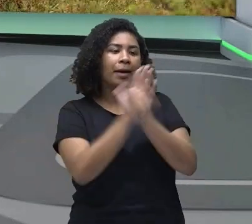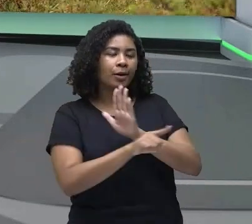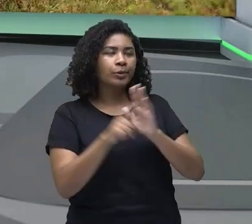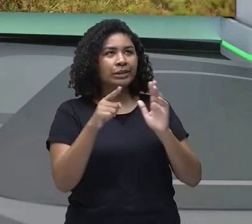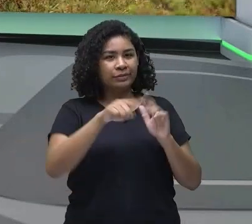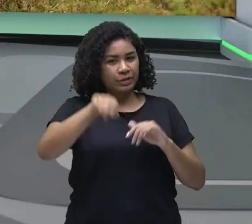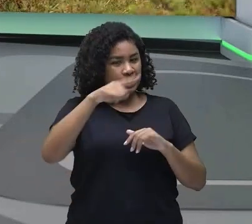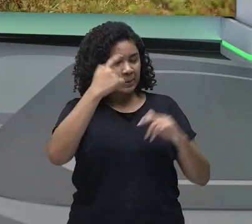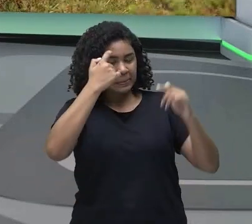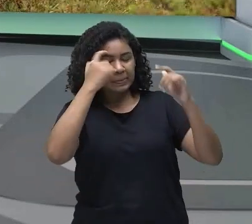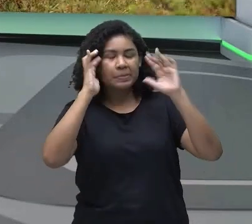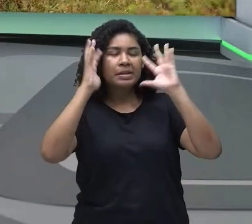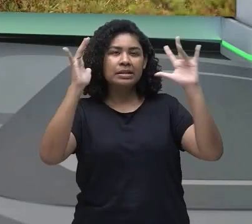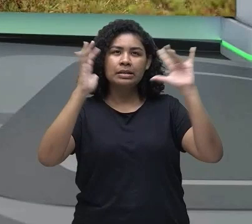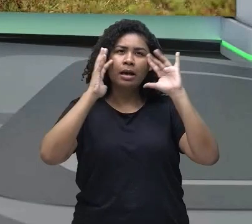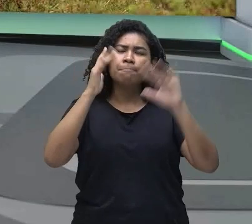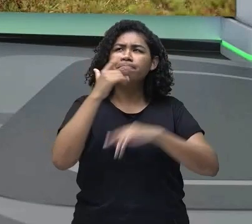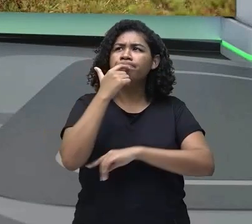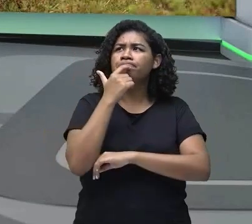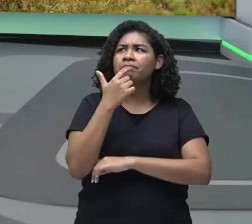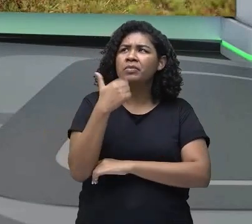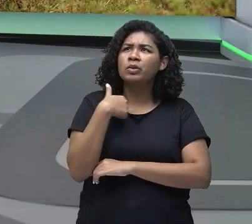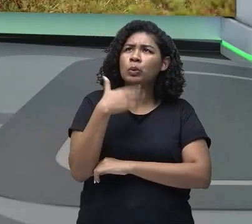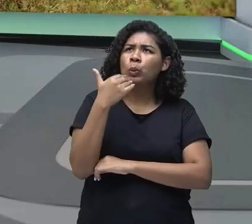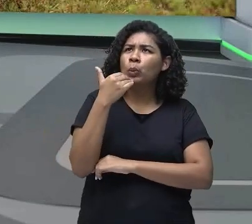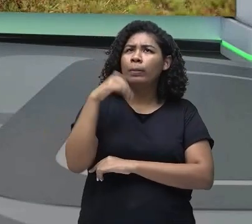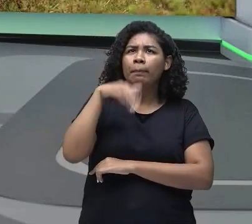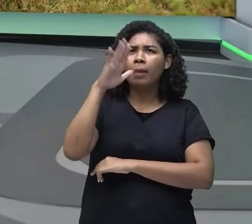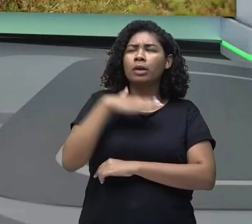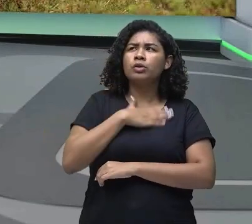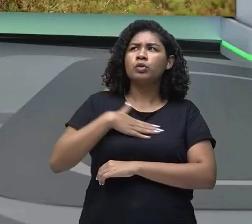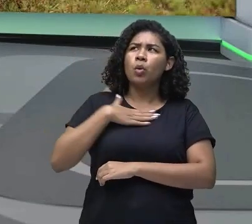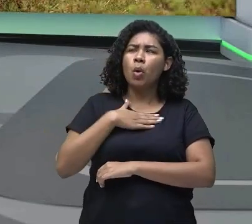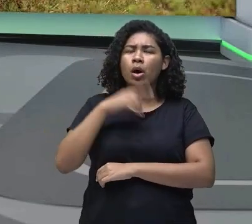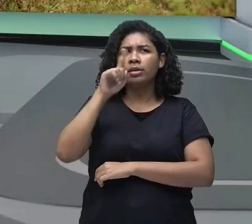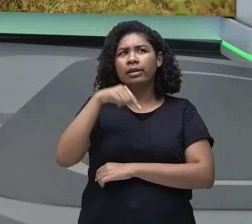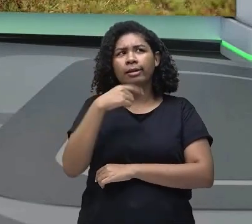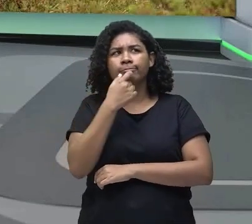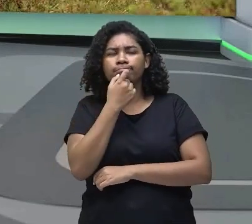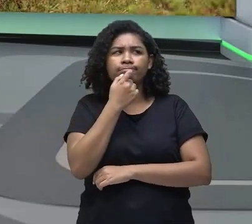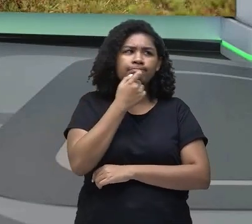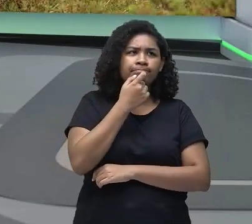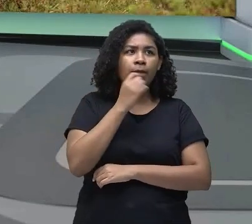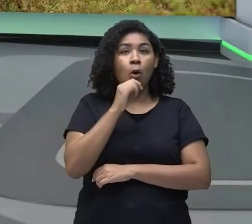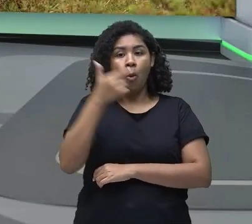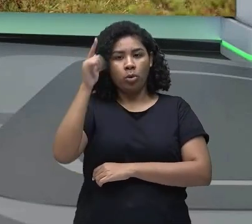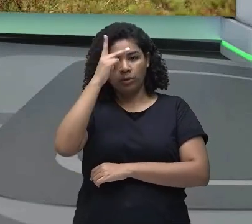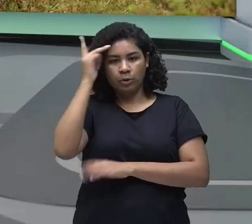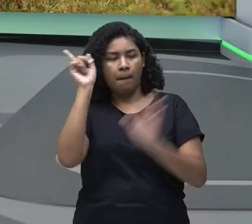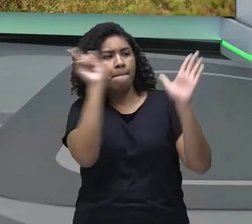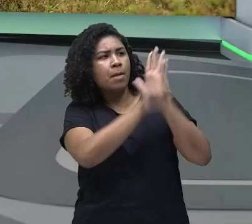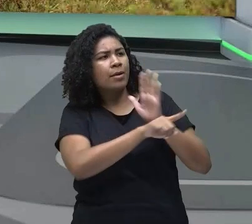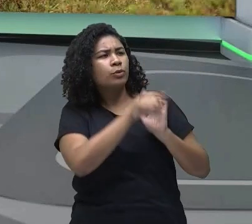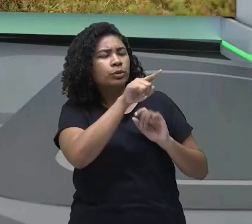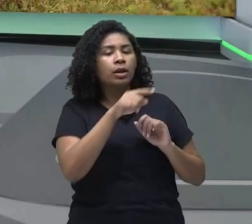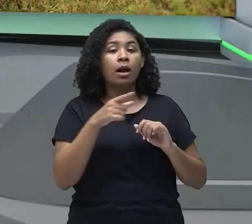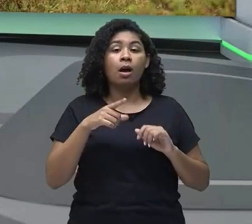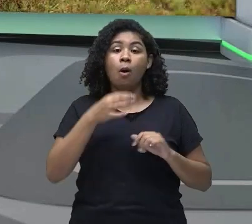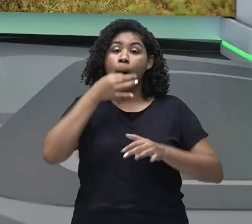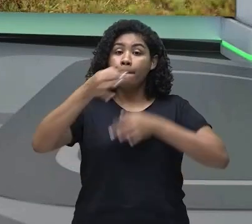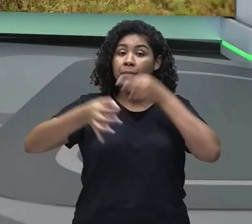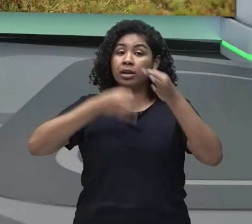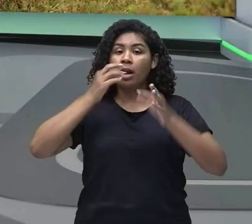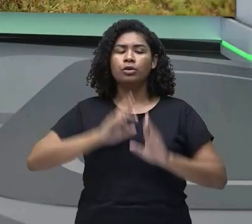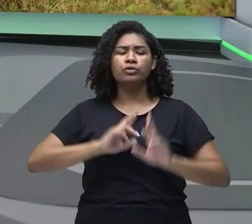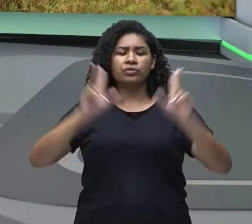pensar qual é a sua comida favorita, ou do seu colega, ou de outra pessoa, vocês vão ter opiniões diferentes. Por quê?